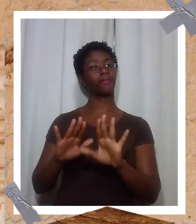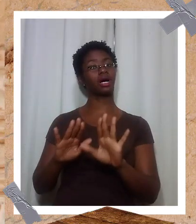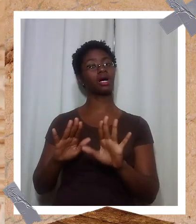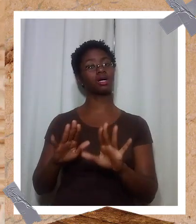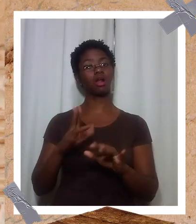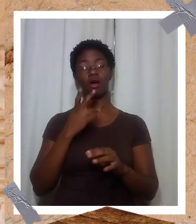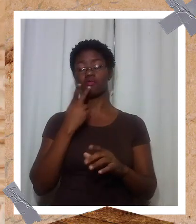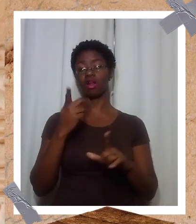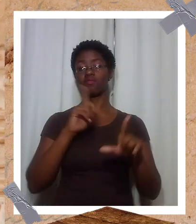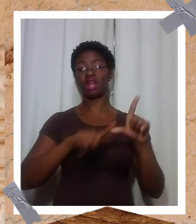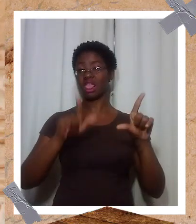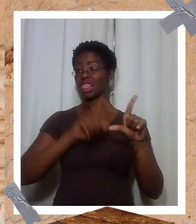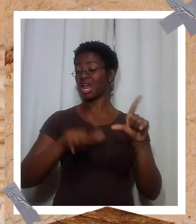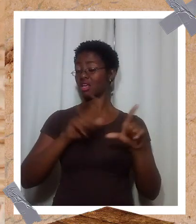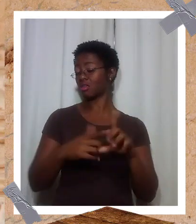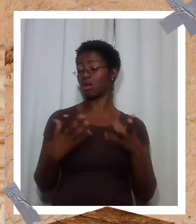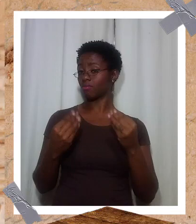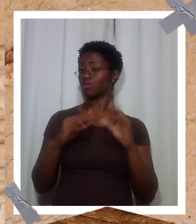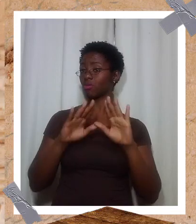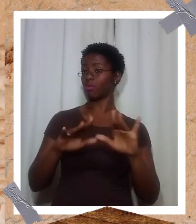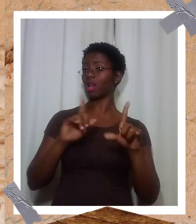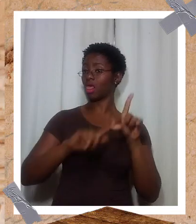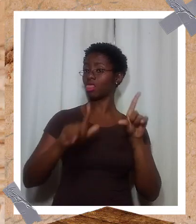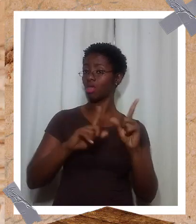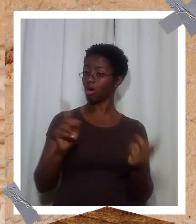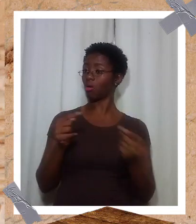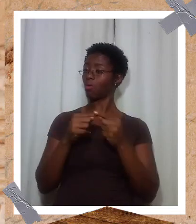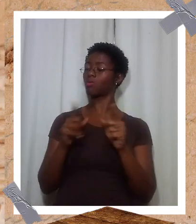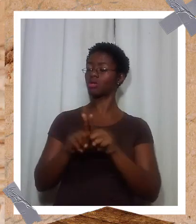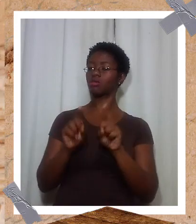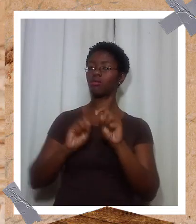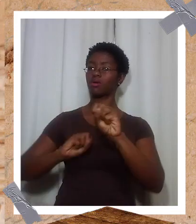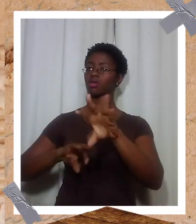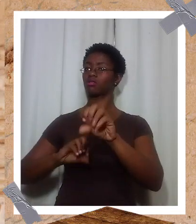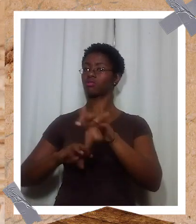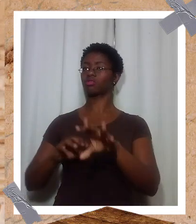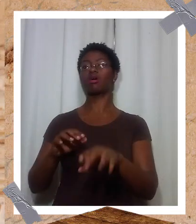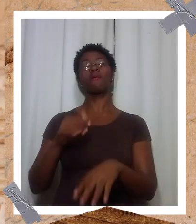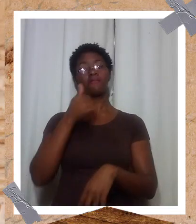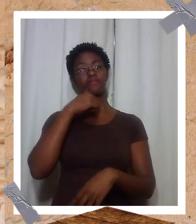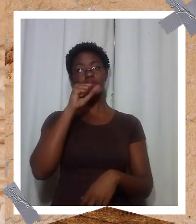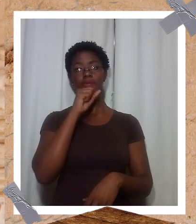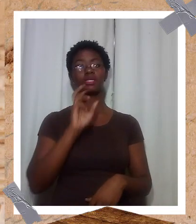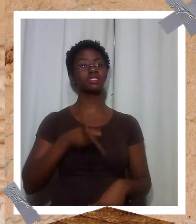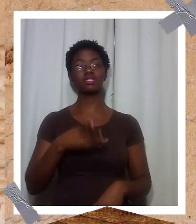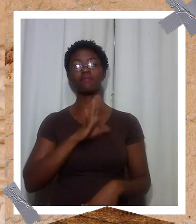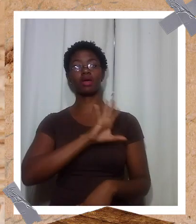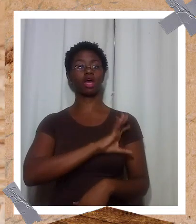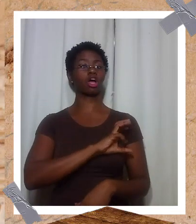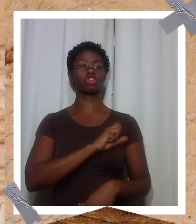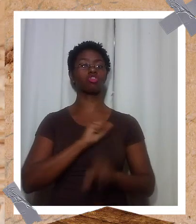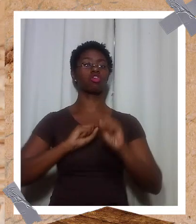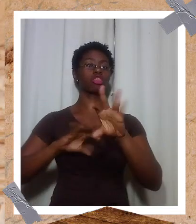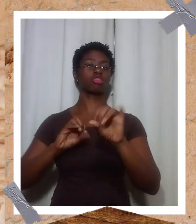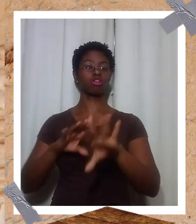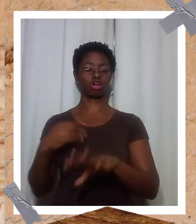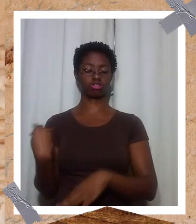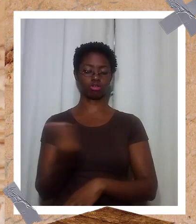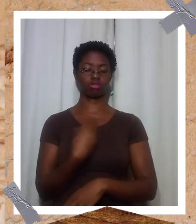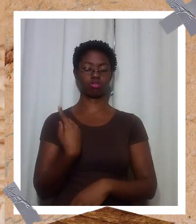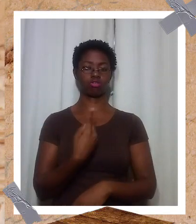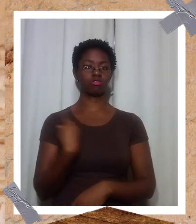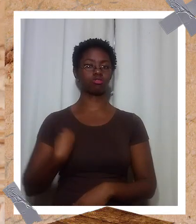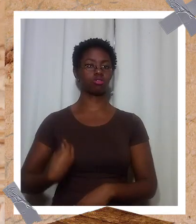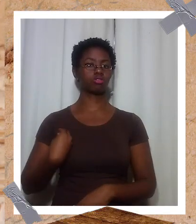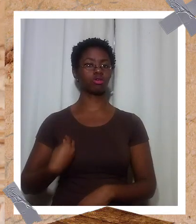sobre literatura, mas a literatura está ligada à educação. Minha mãe sempre gostou muito da questão da educação na nossa vida. Então, teve um